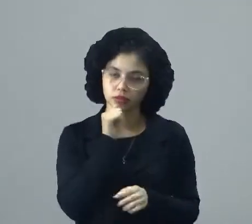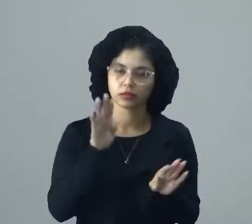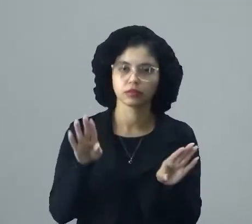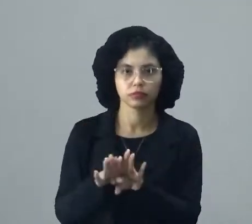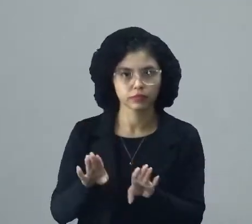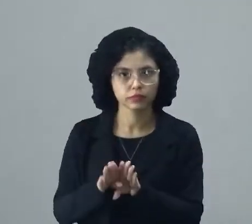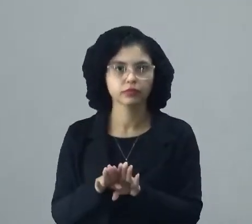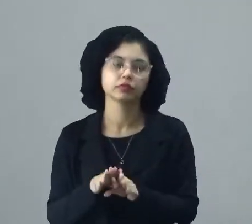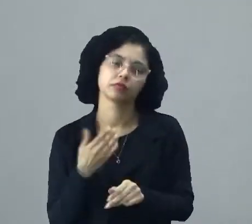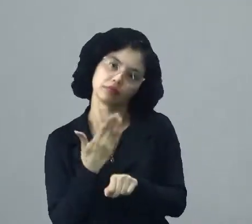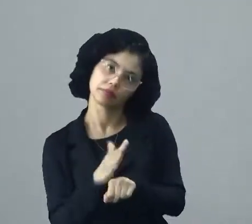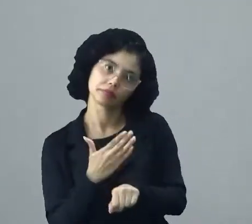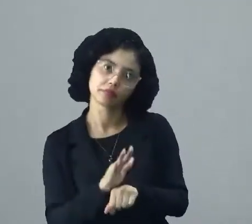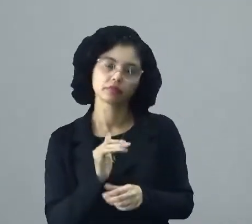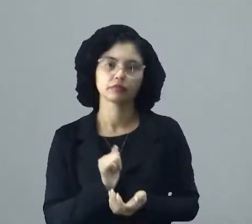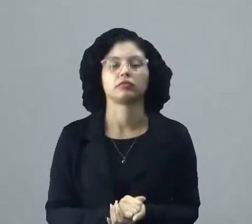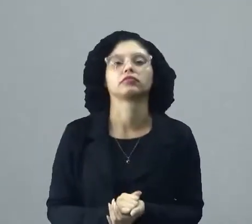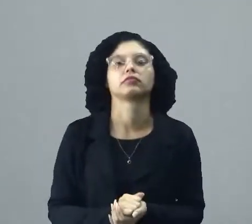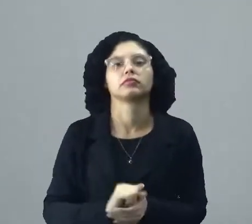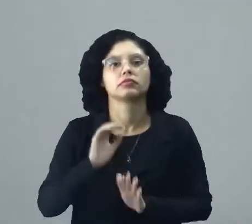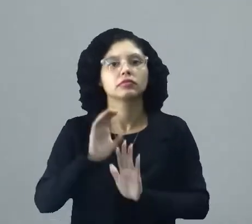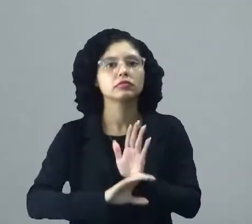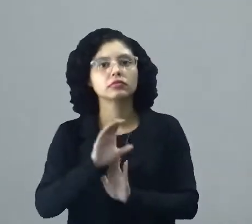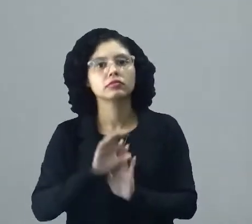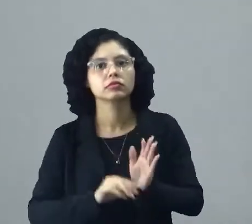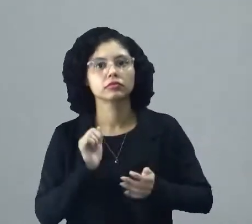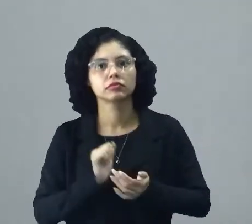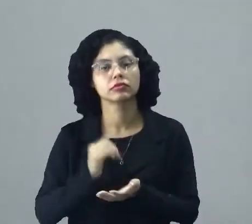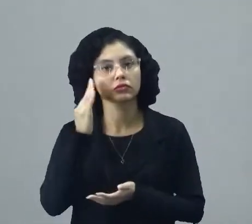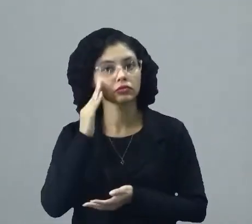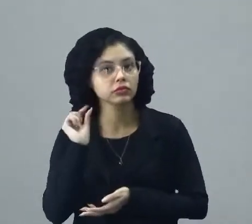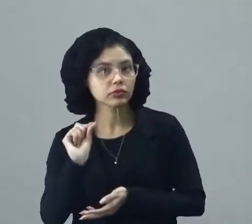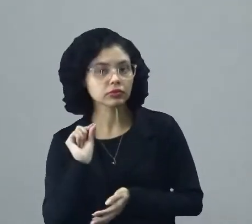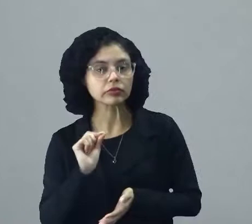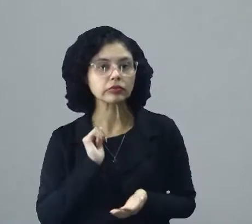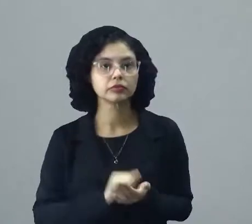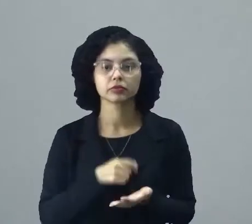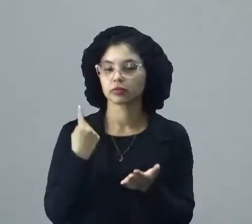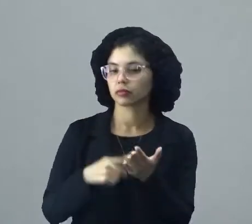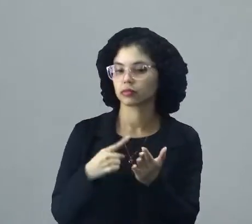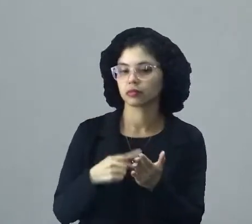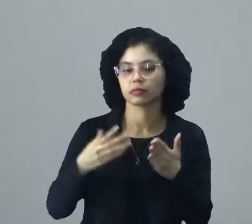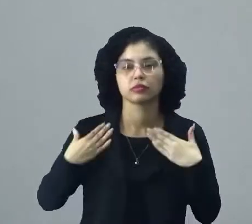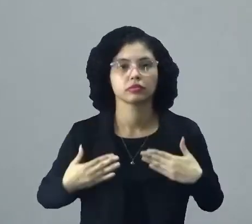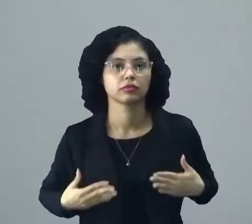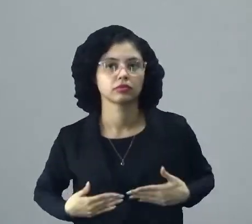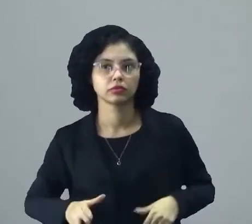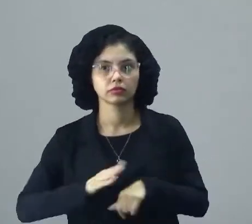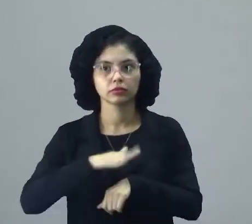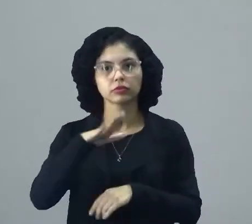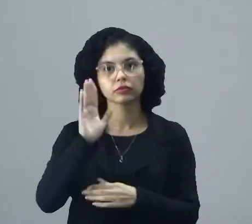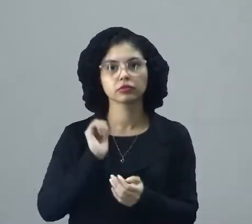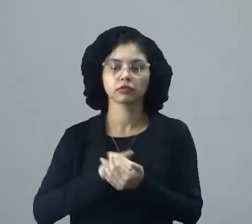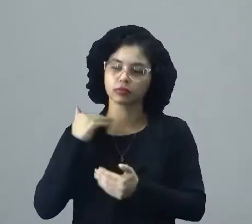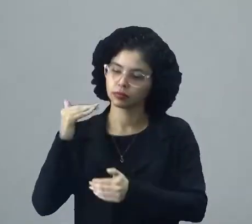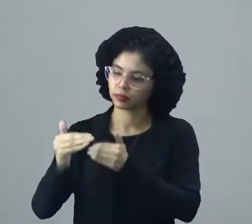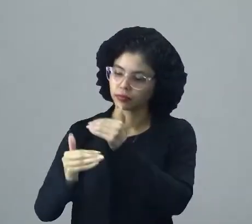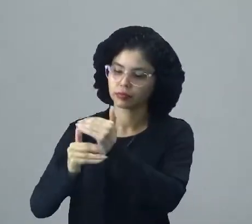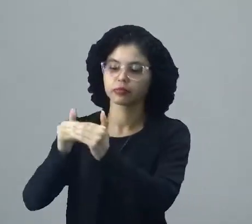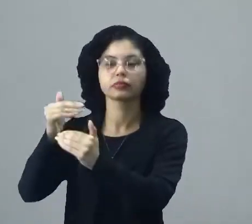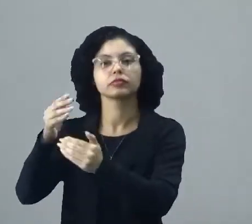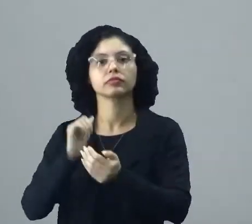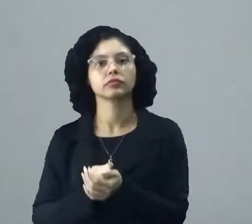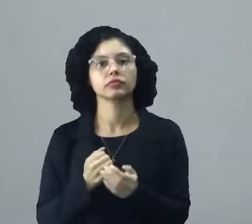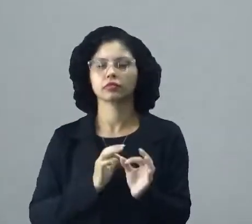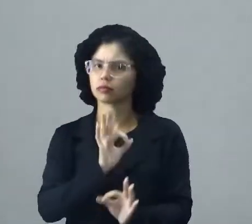aquele tipo de prática. Então, nessa concepção, a gente consegue entender que o condicionamento físico nada mais é do que essa evolução